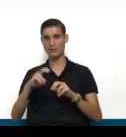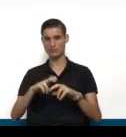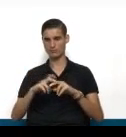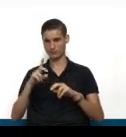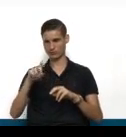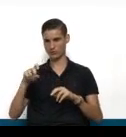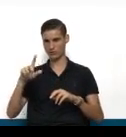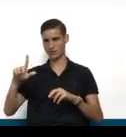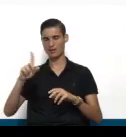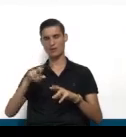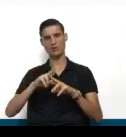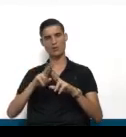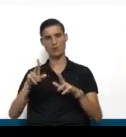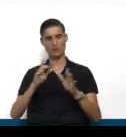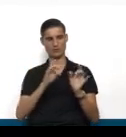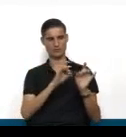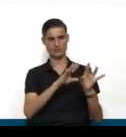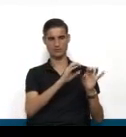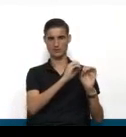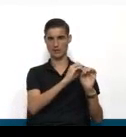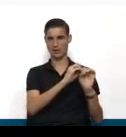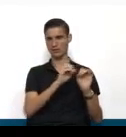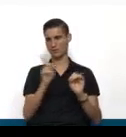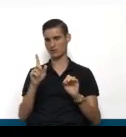a L é outra extremidade da